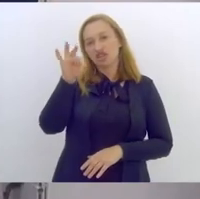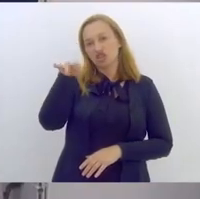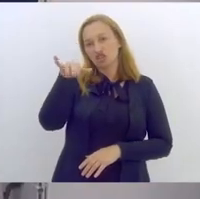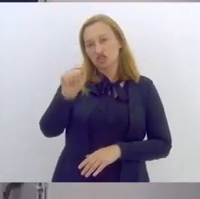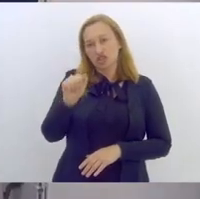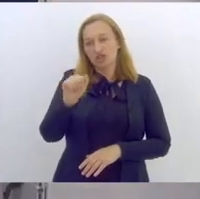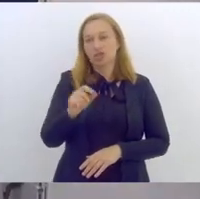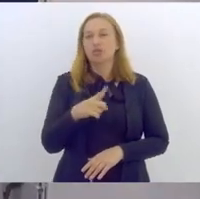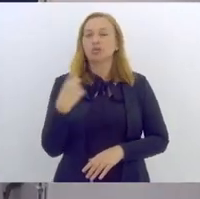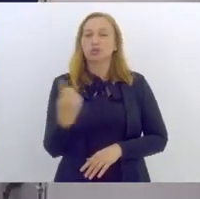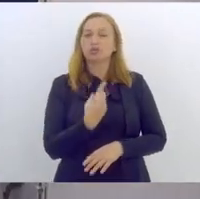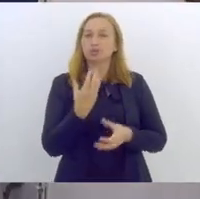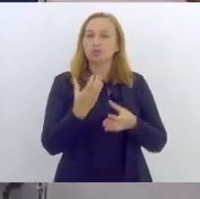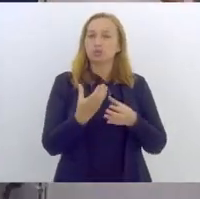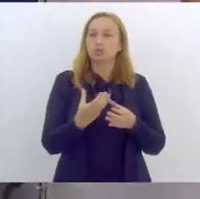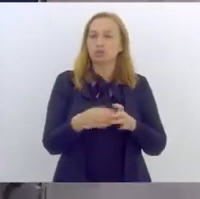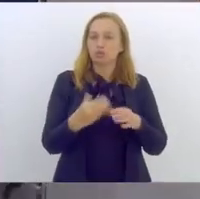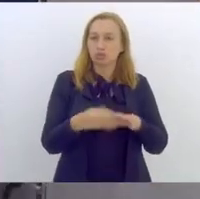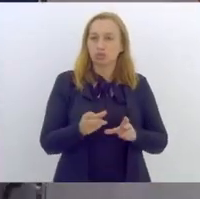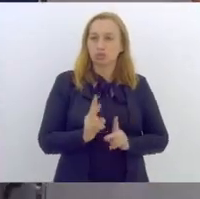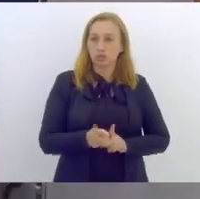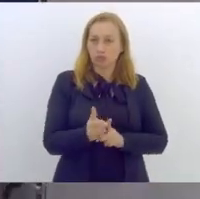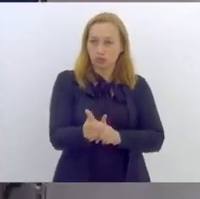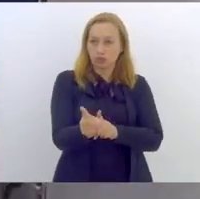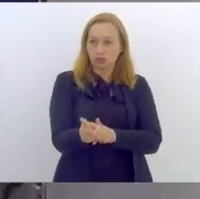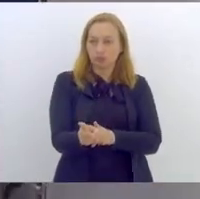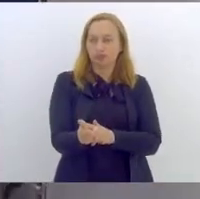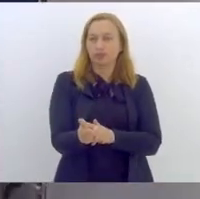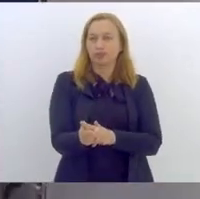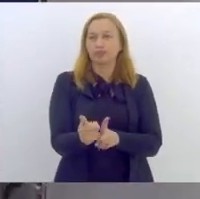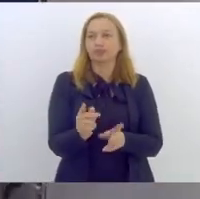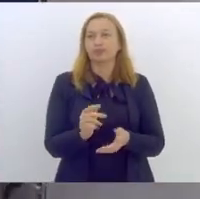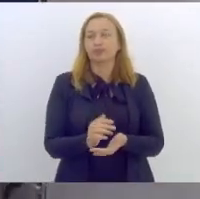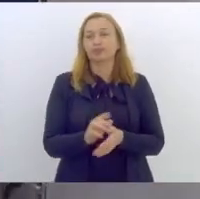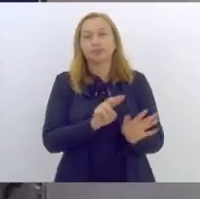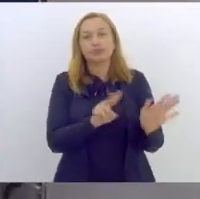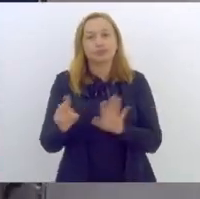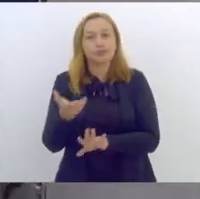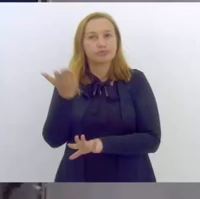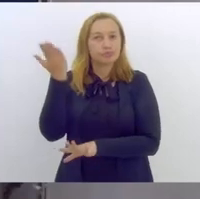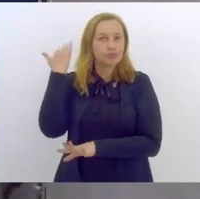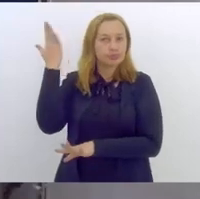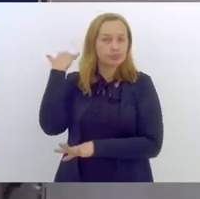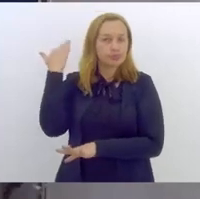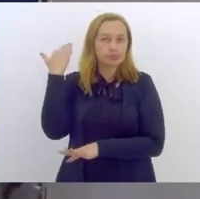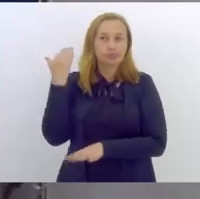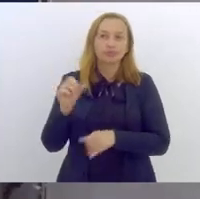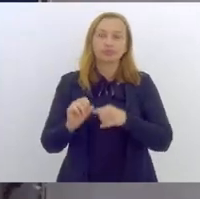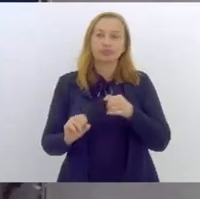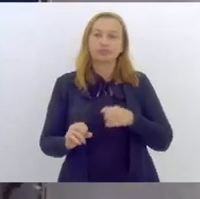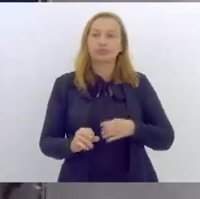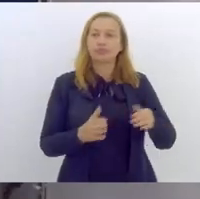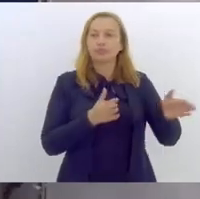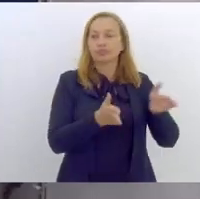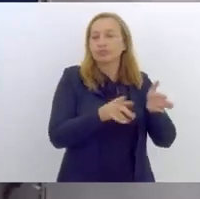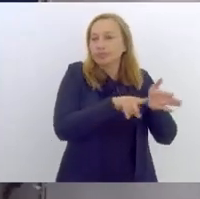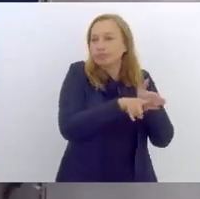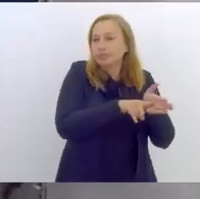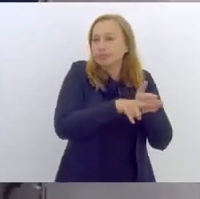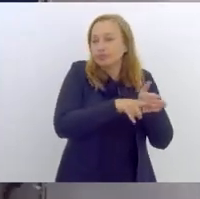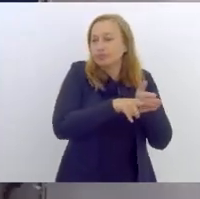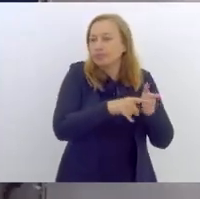a nossa concurso ainda tá em andamento nós estamos ainda semana passada fizemos a etapa do exame médico